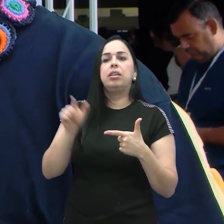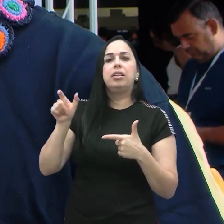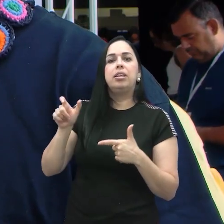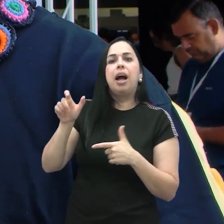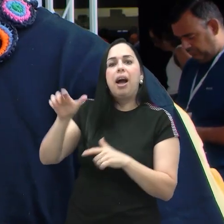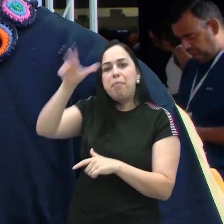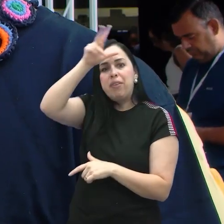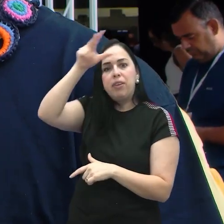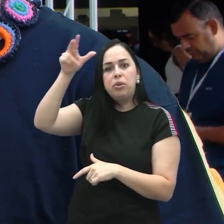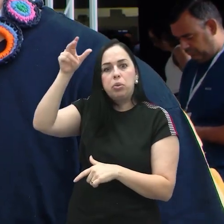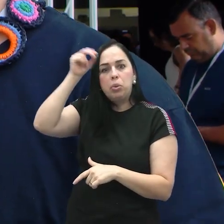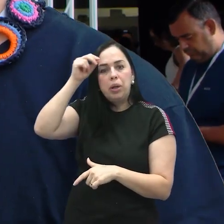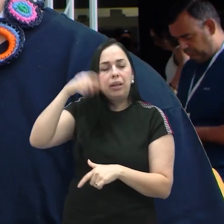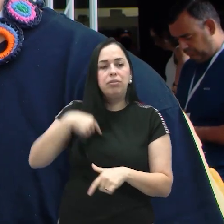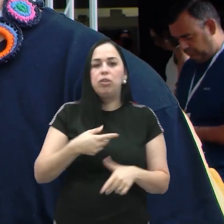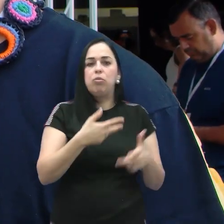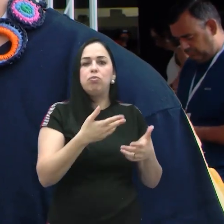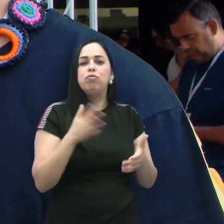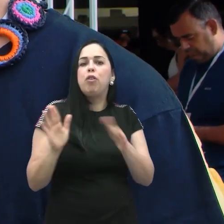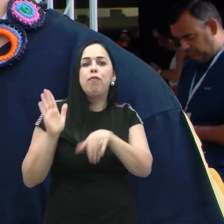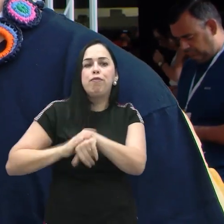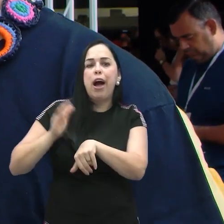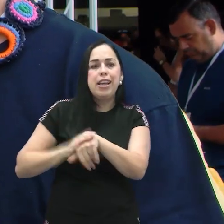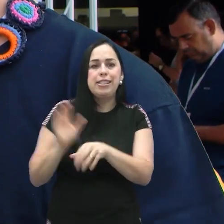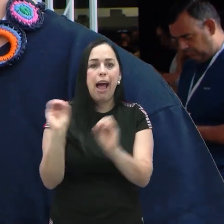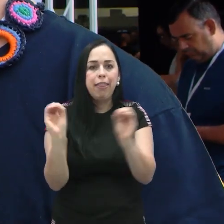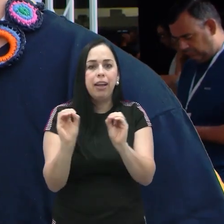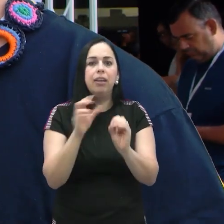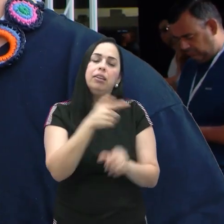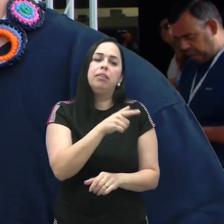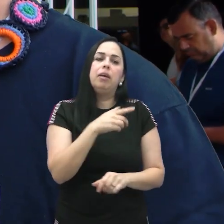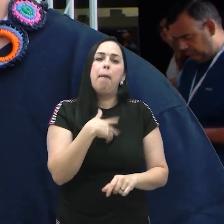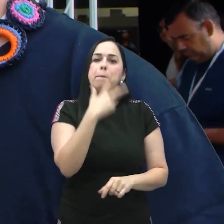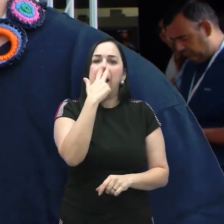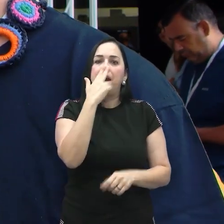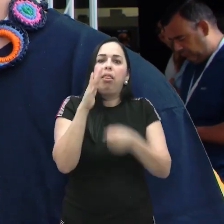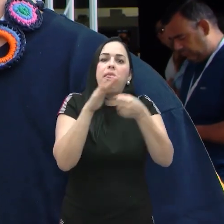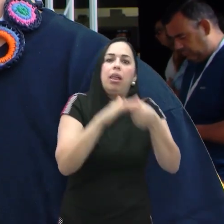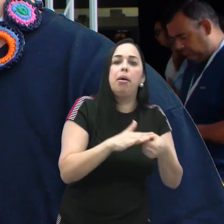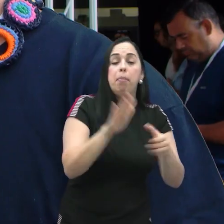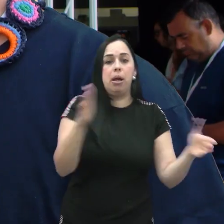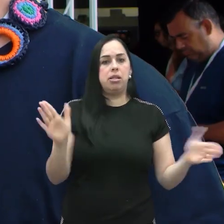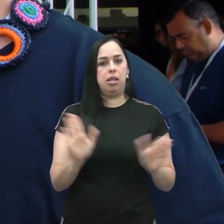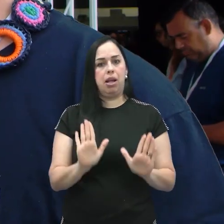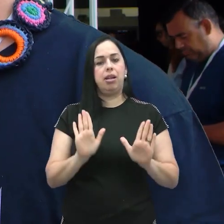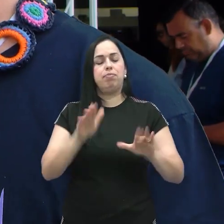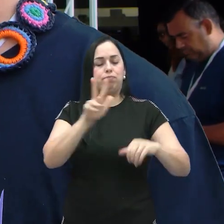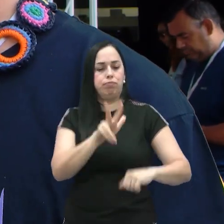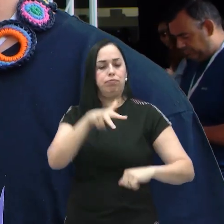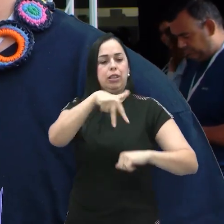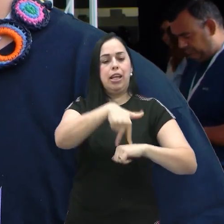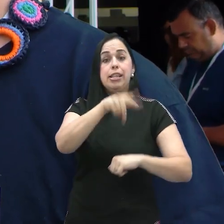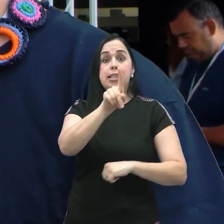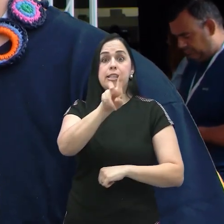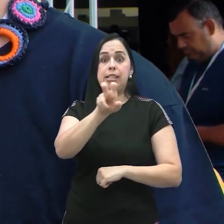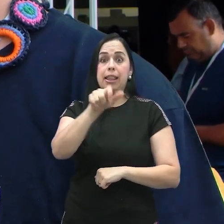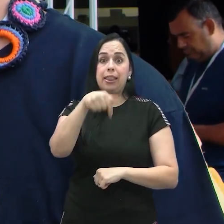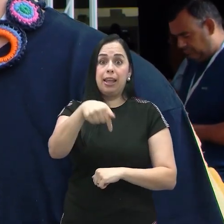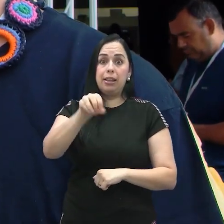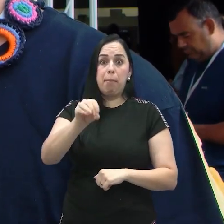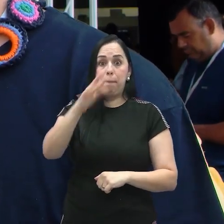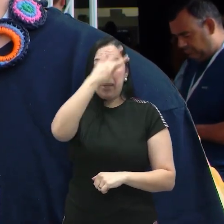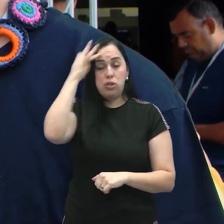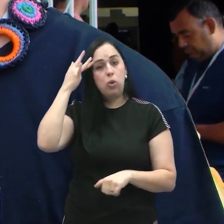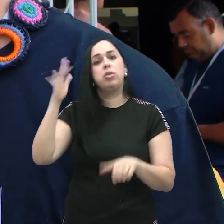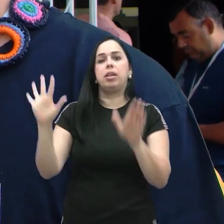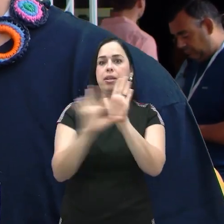não chama a conferência, eles nos deixam invisíveis. Mas nós chamamos e estamos sendo visíveis. Foram 170 pessoas inscritas